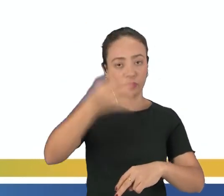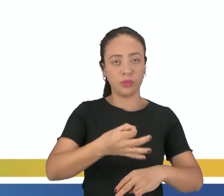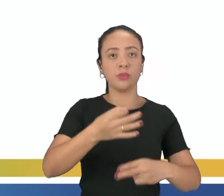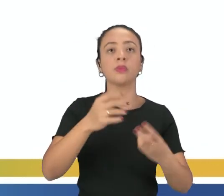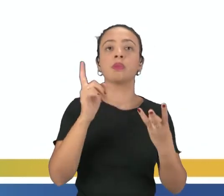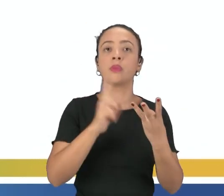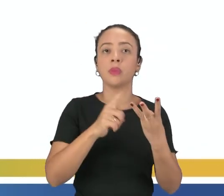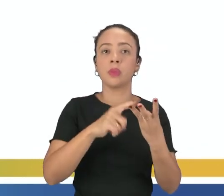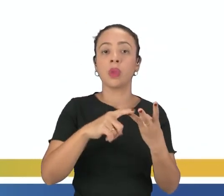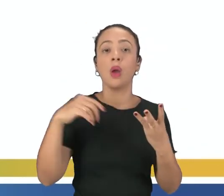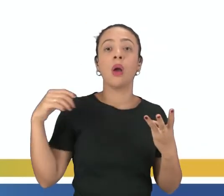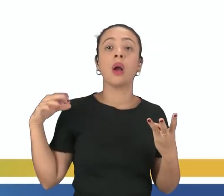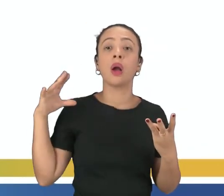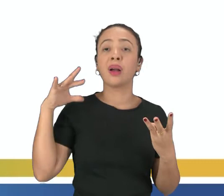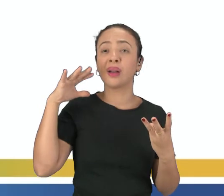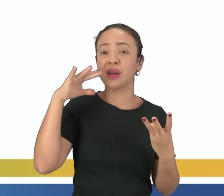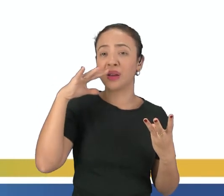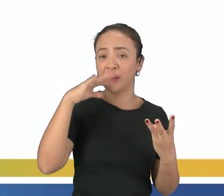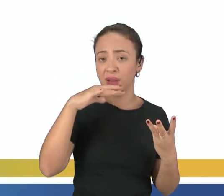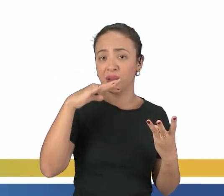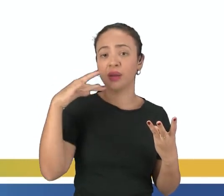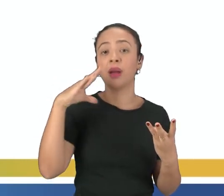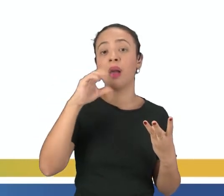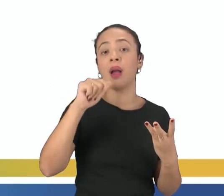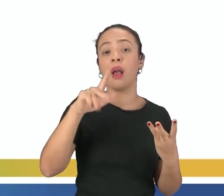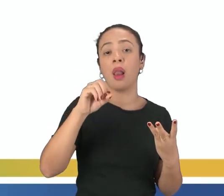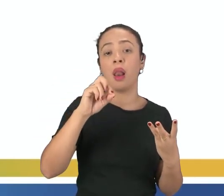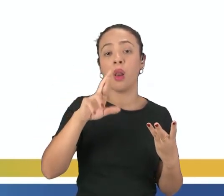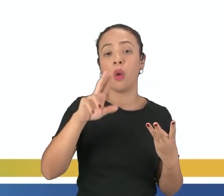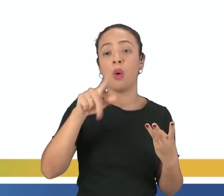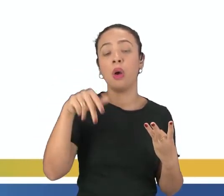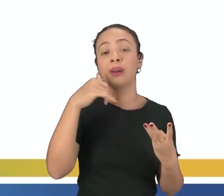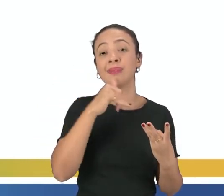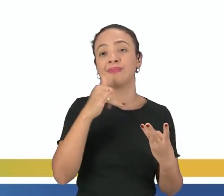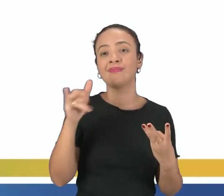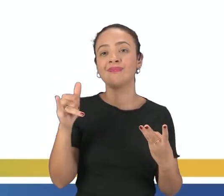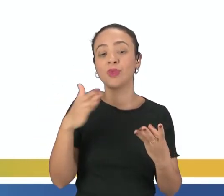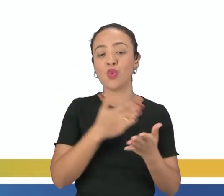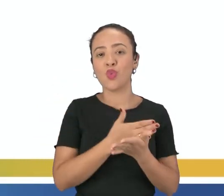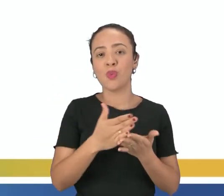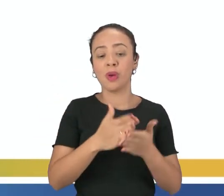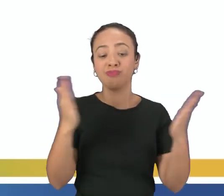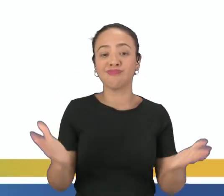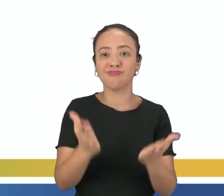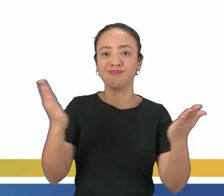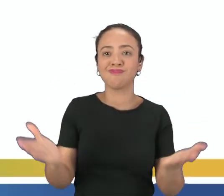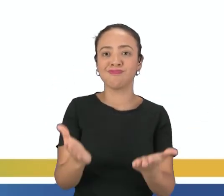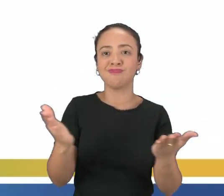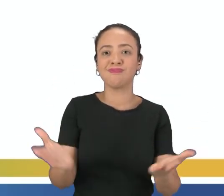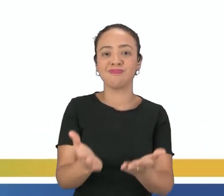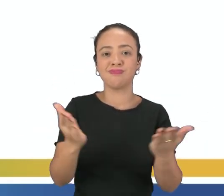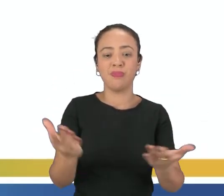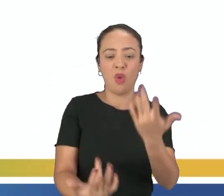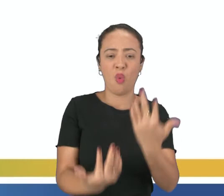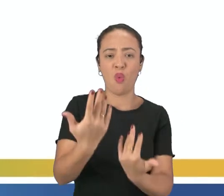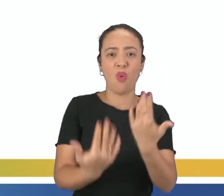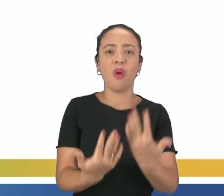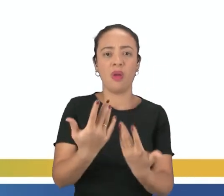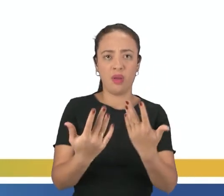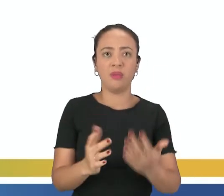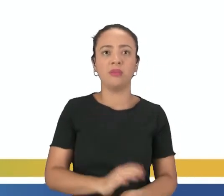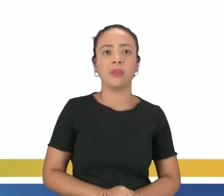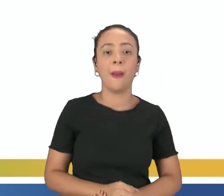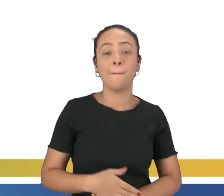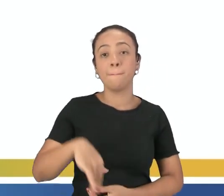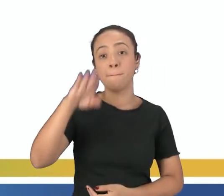de 13%, e precisamos do calor. Quem é o calor? É a energia inicial que provoque o